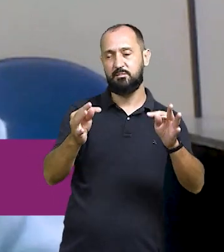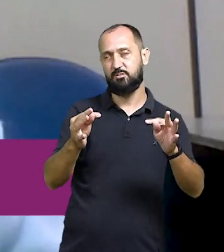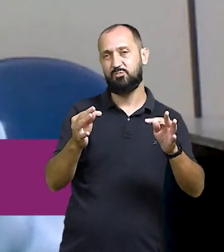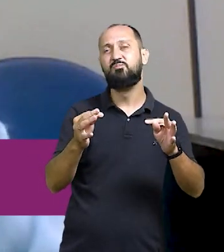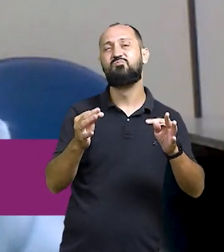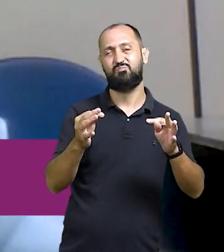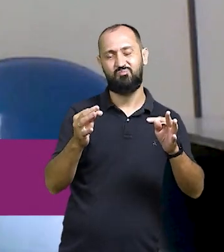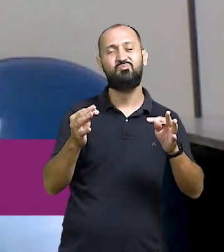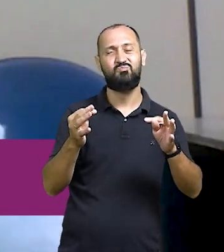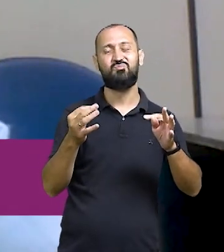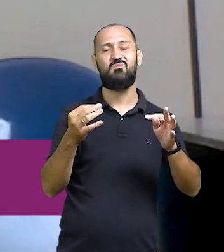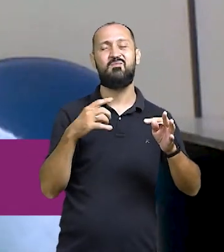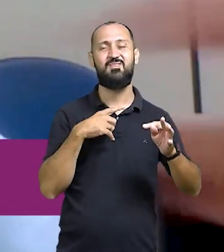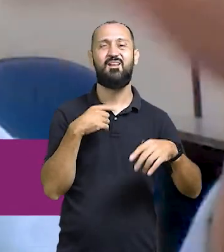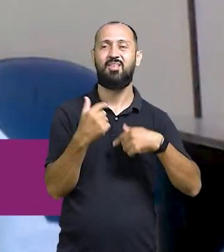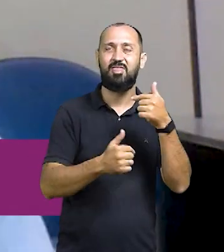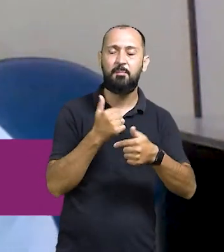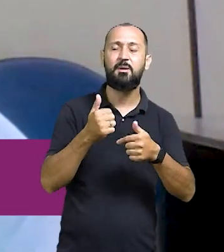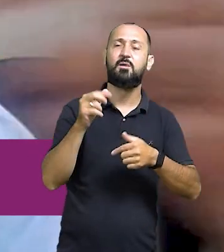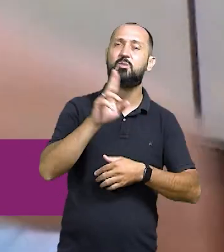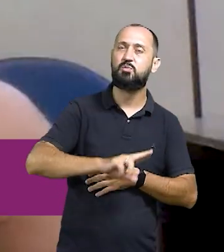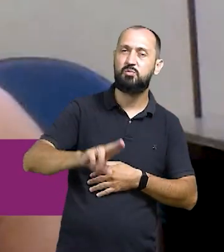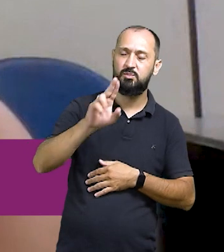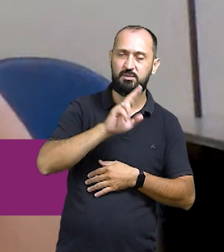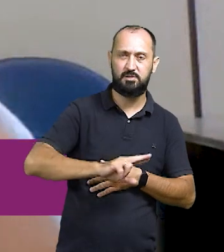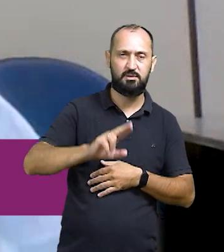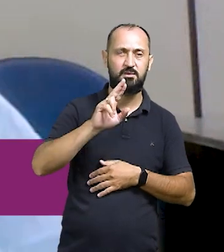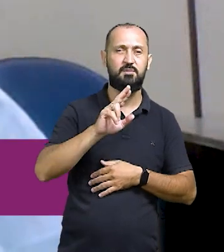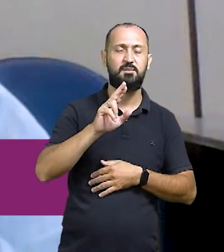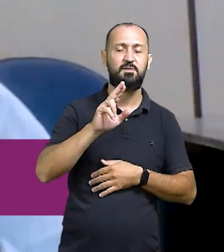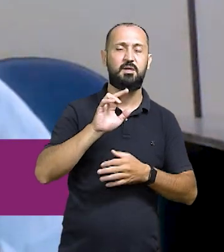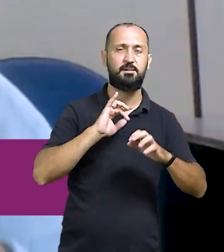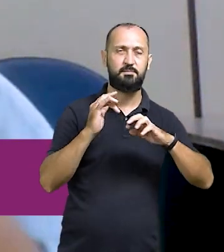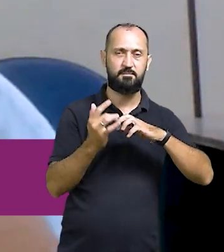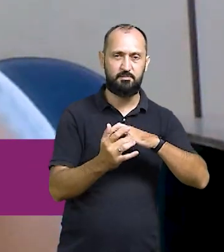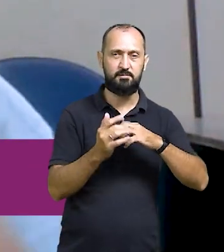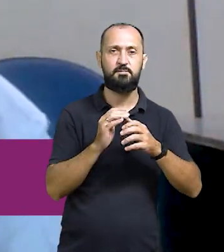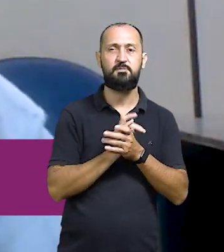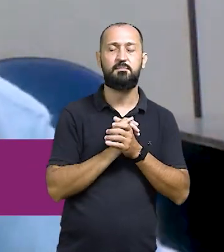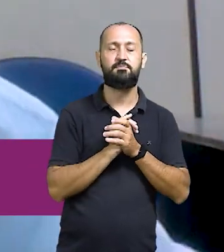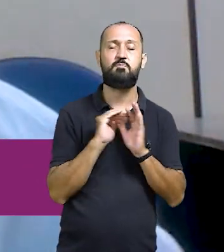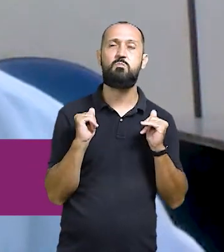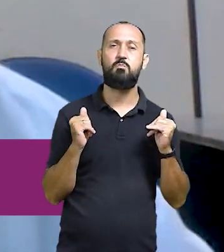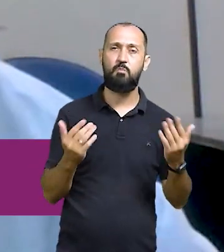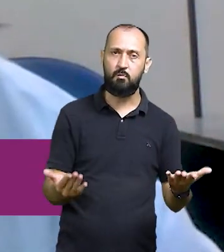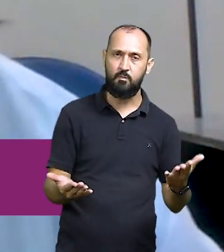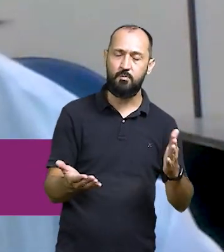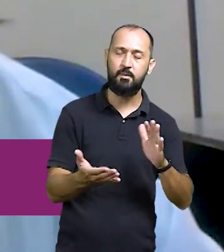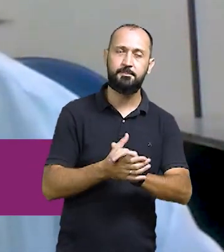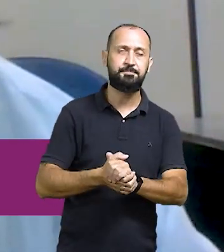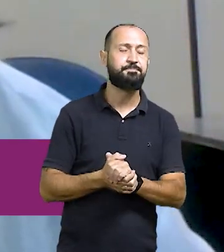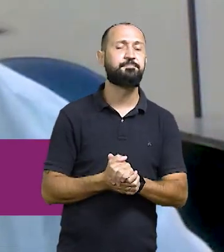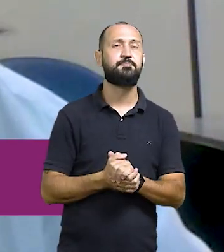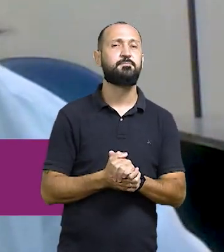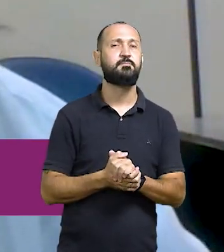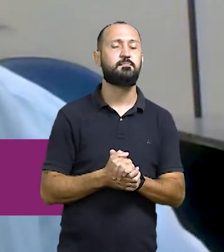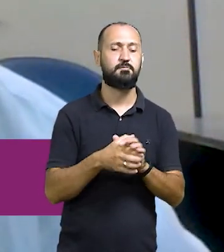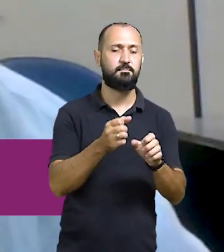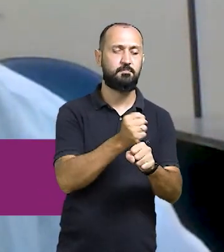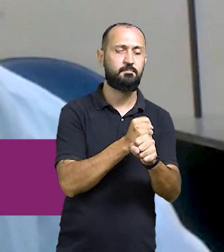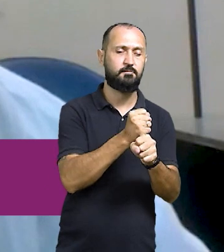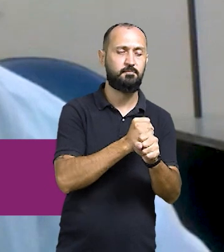Como é que a tecnologia auxilia tudo isso? Bom, primeiro, assim, dizer que o caso de tentativa de feminicídio não